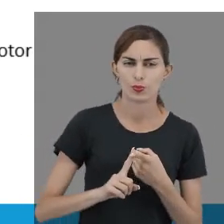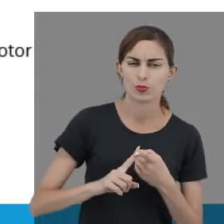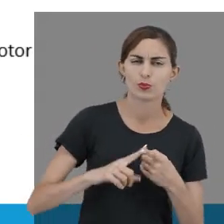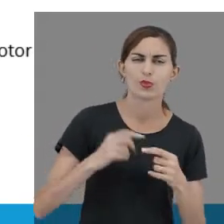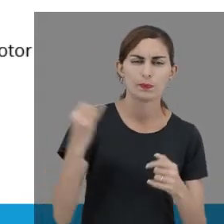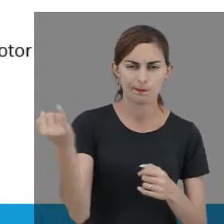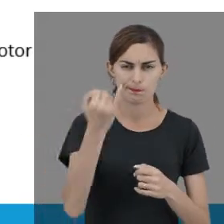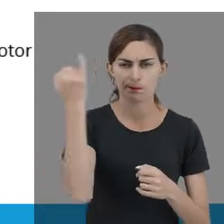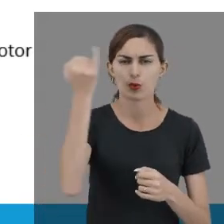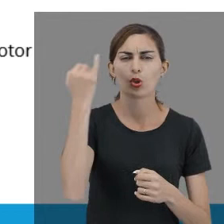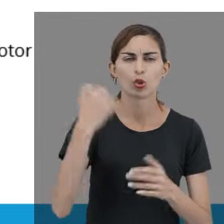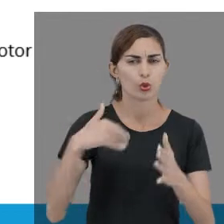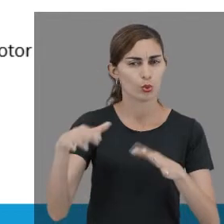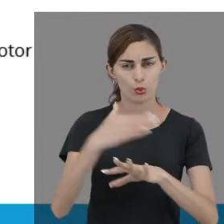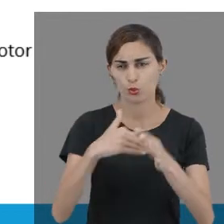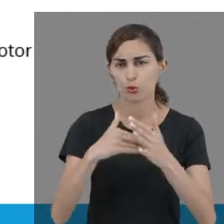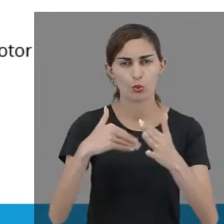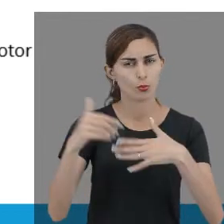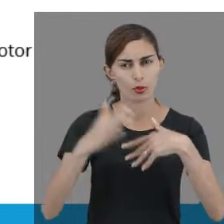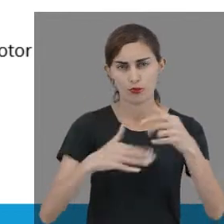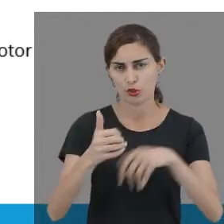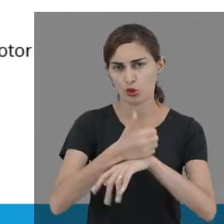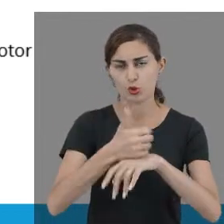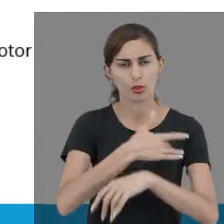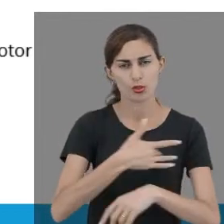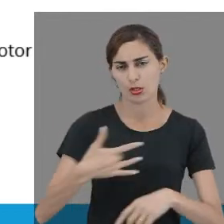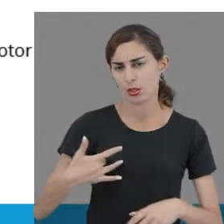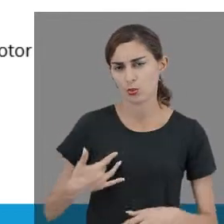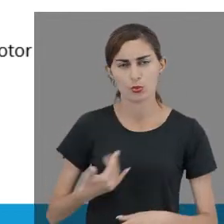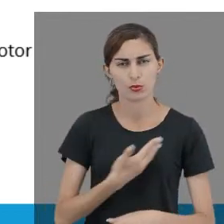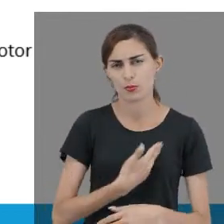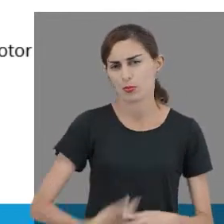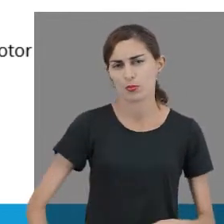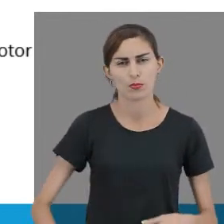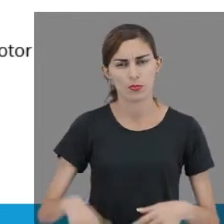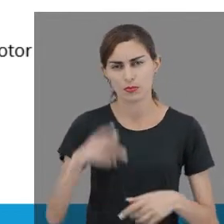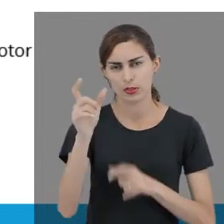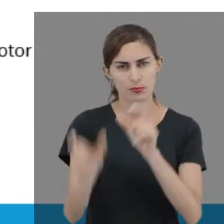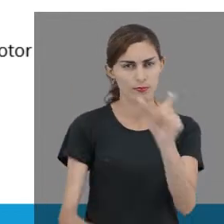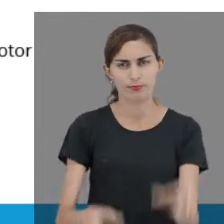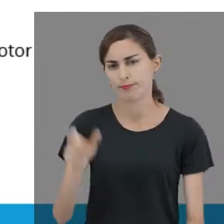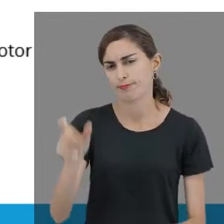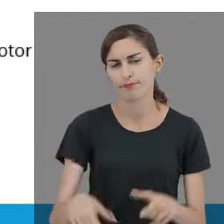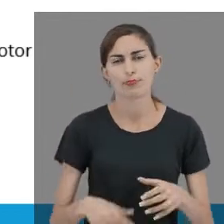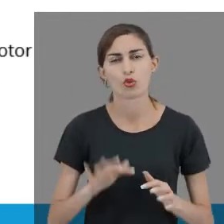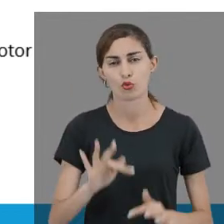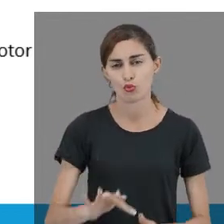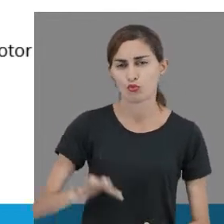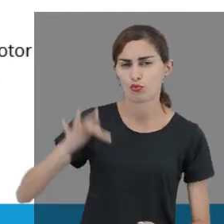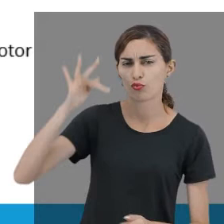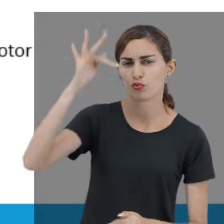da nossa população ainda está suscetível, é uma ação importante para todo profissional de saúde pública e para todo cidadão.